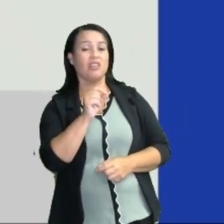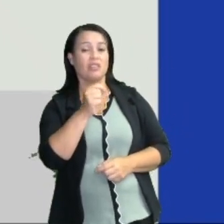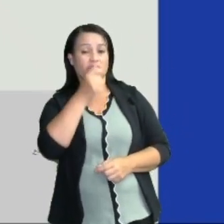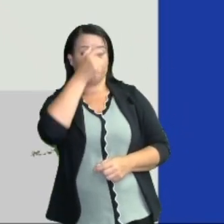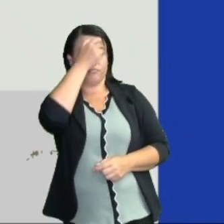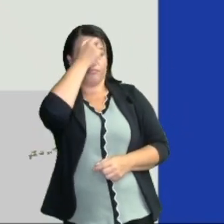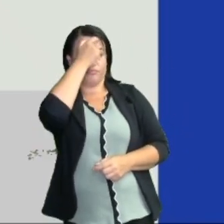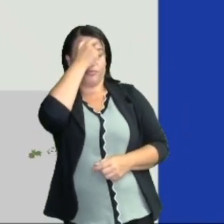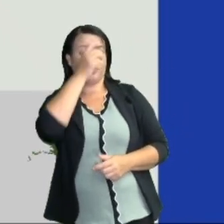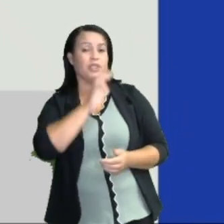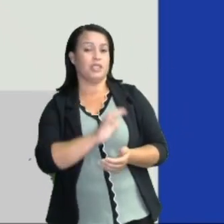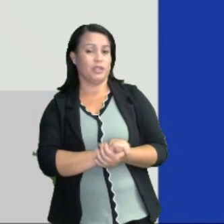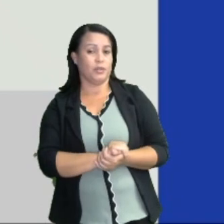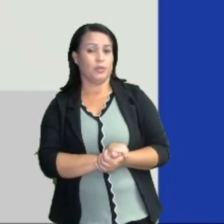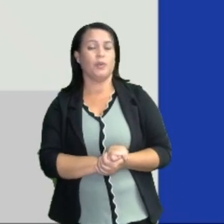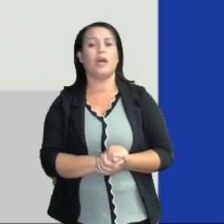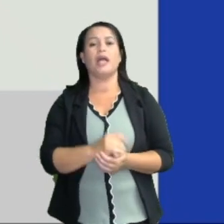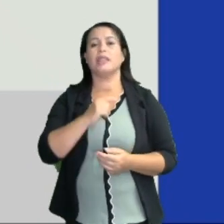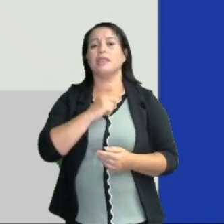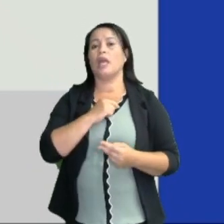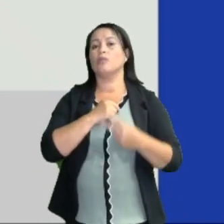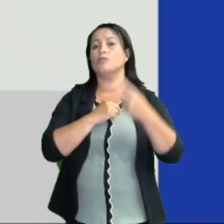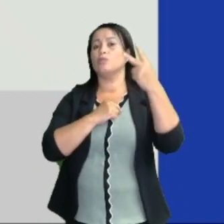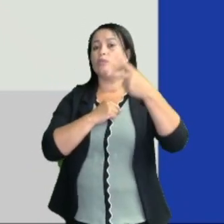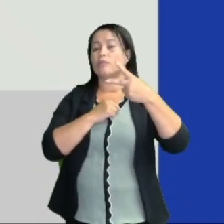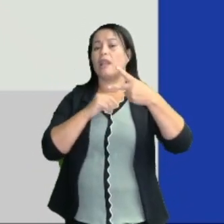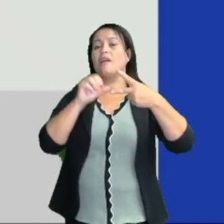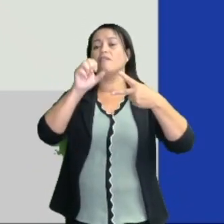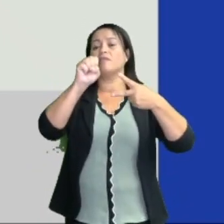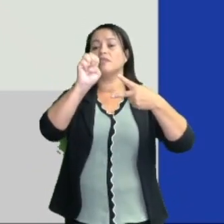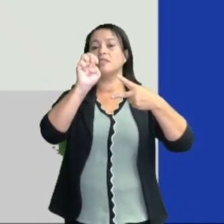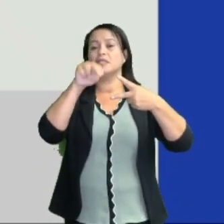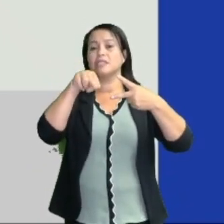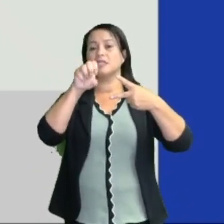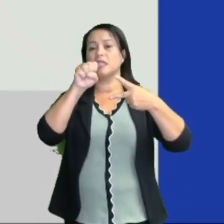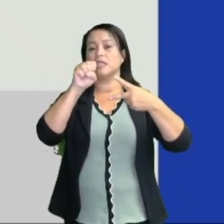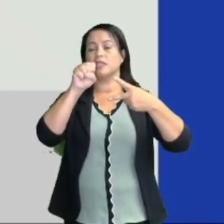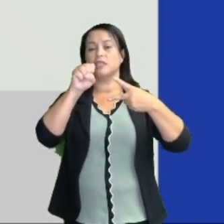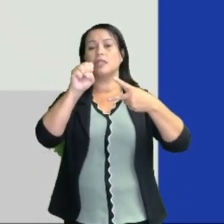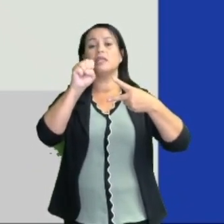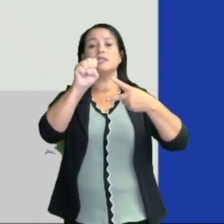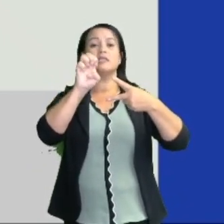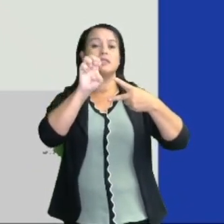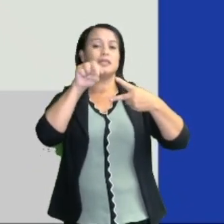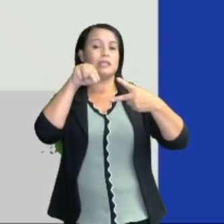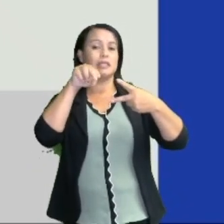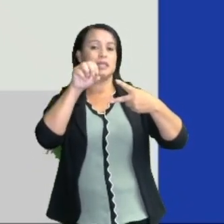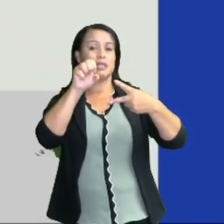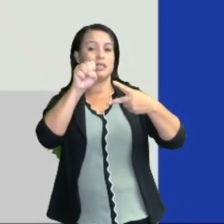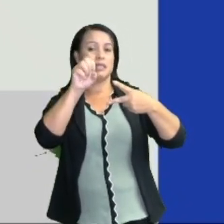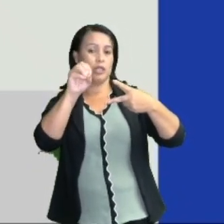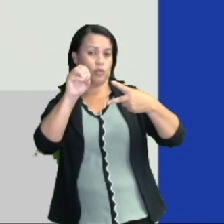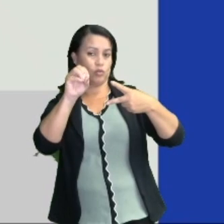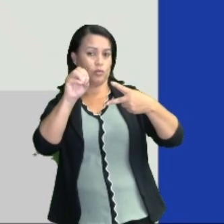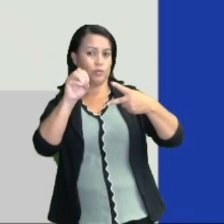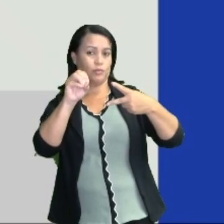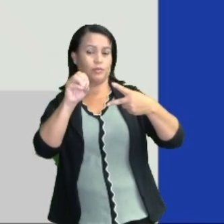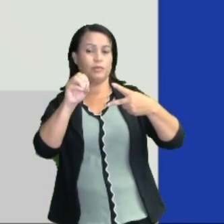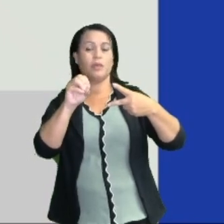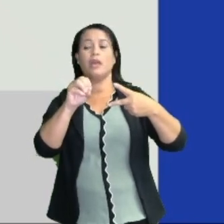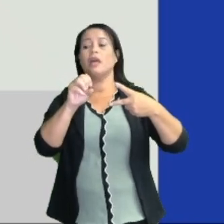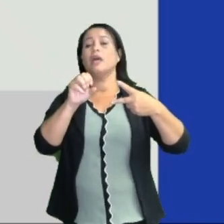juízo, discernimento. Então, eu tenho duas palavras, senso e senso, ó. Senso com